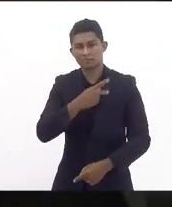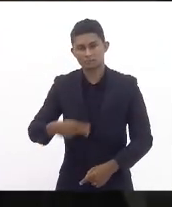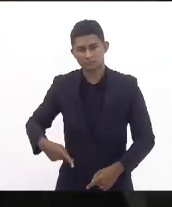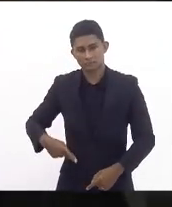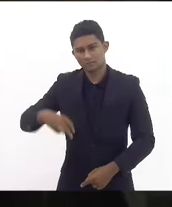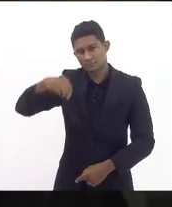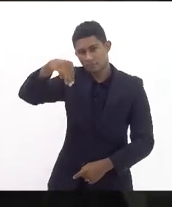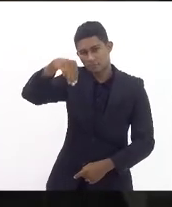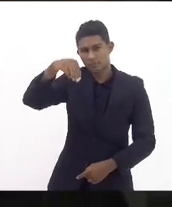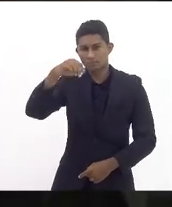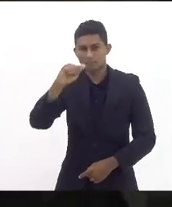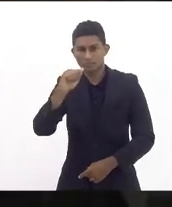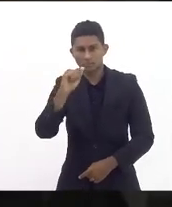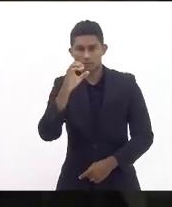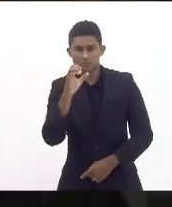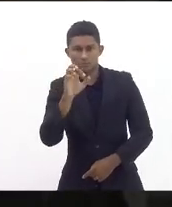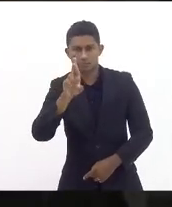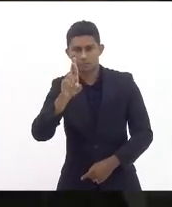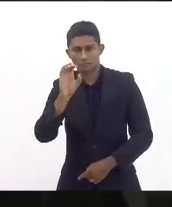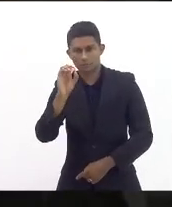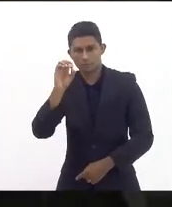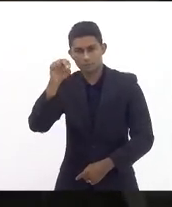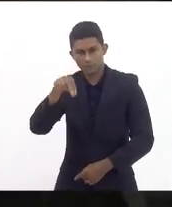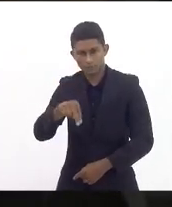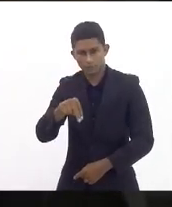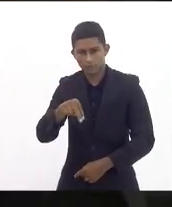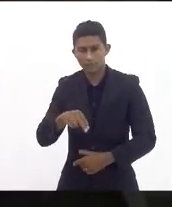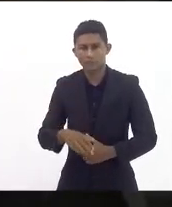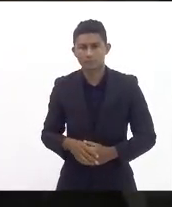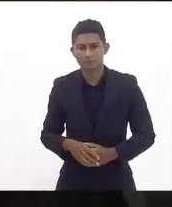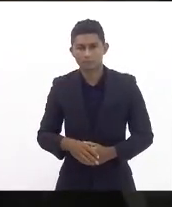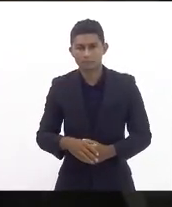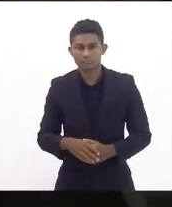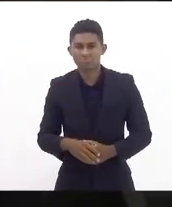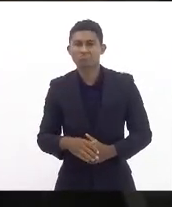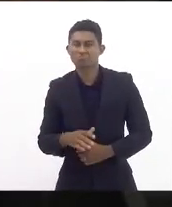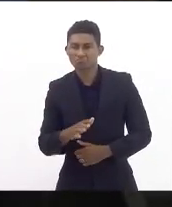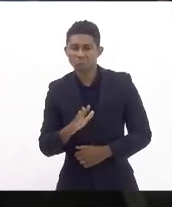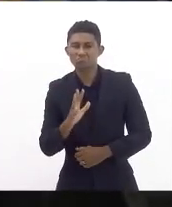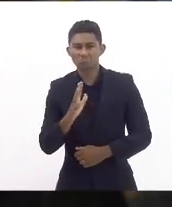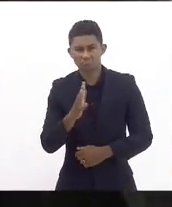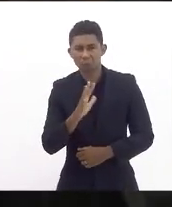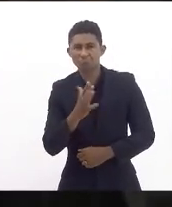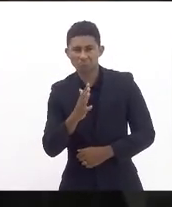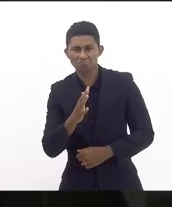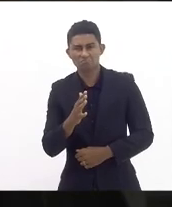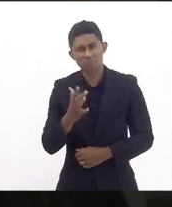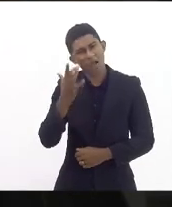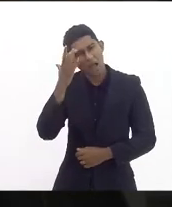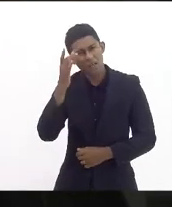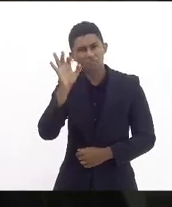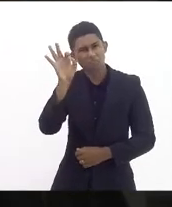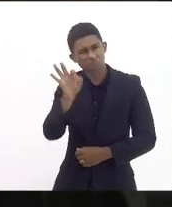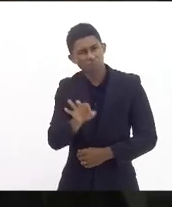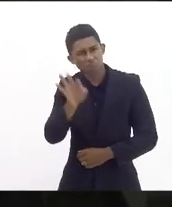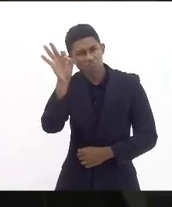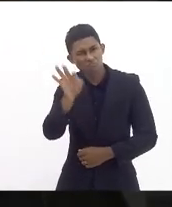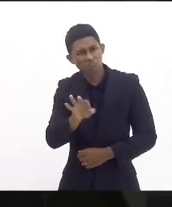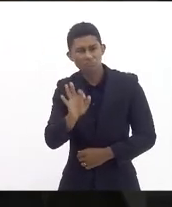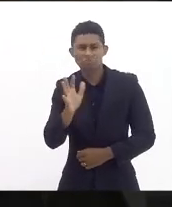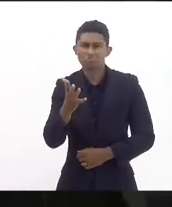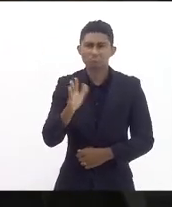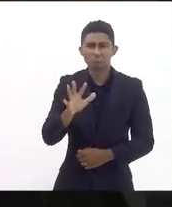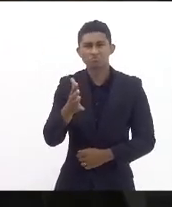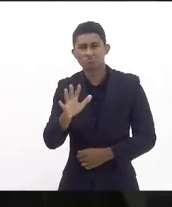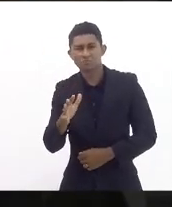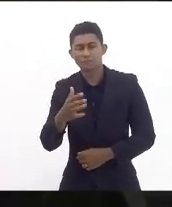E aí E aí que faz aí aproximadamente posso errar no percentual mas